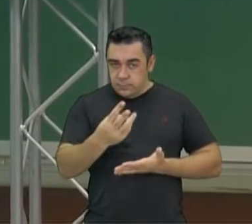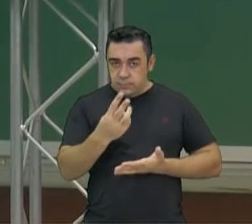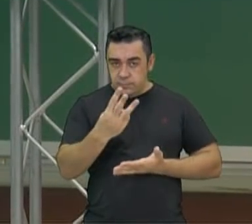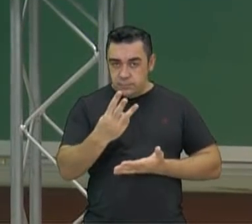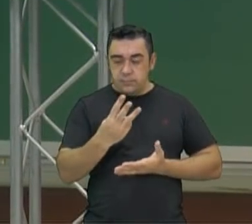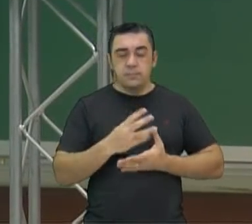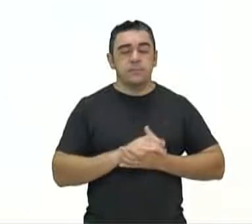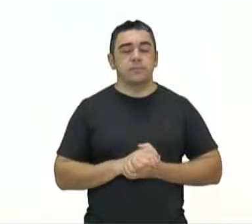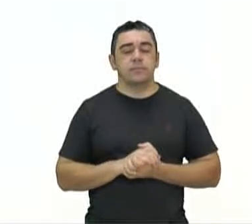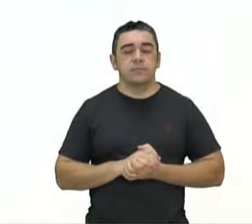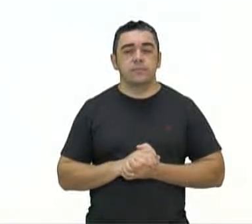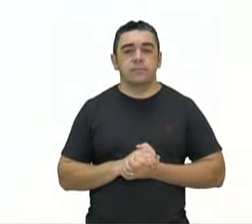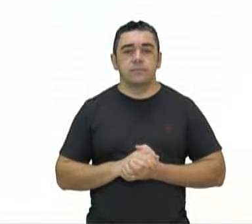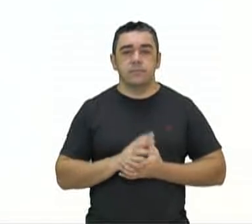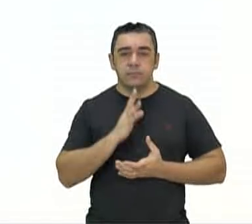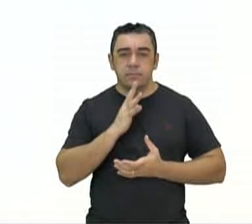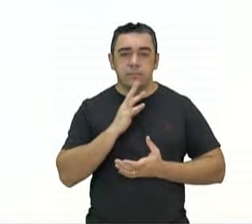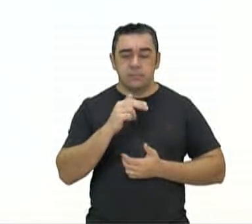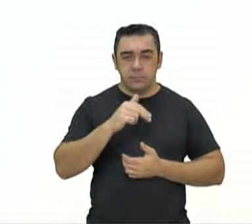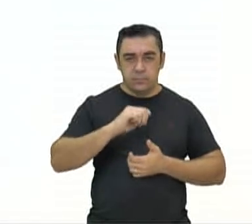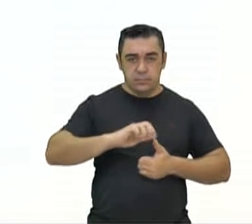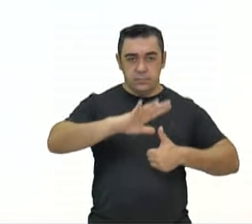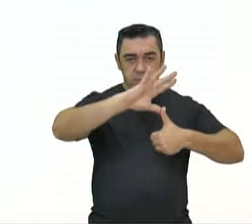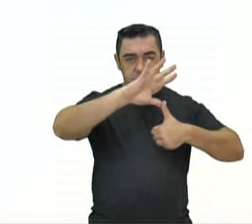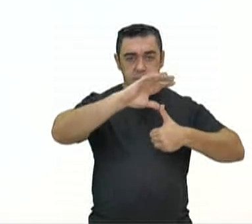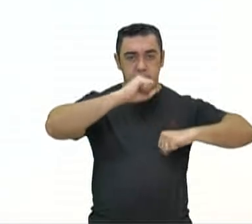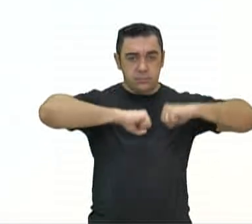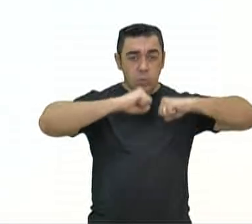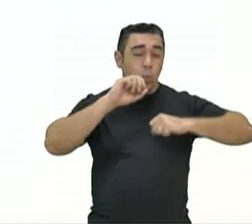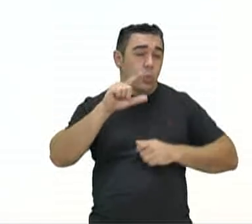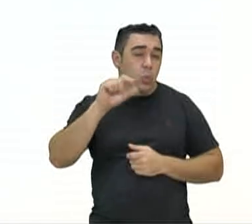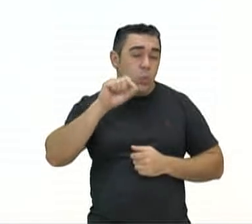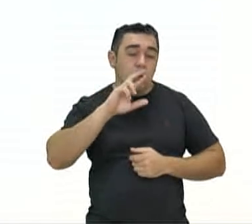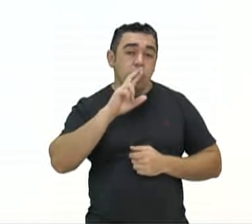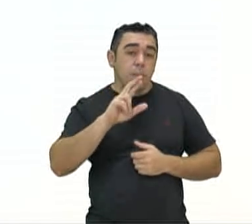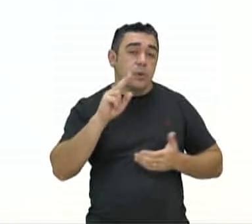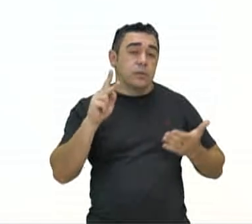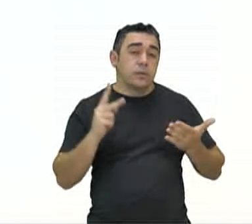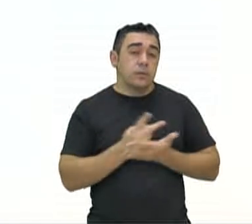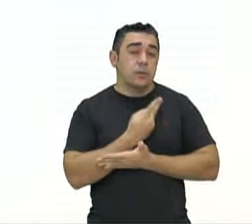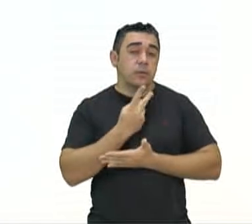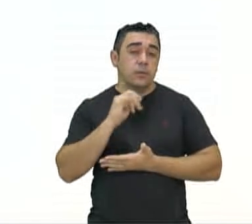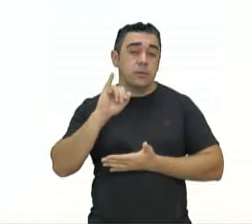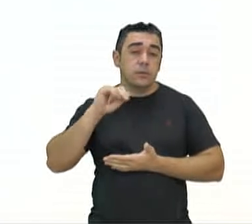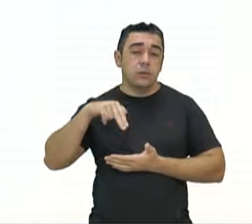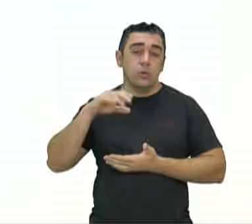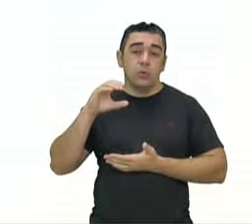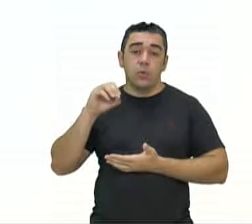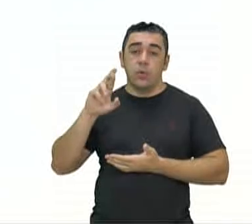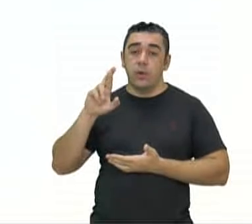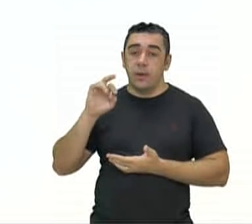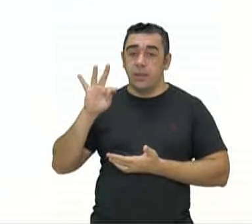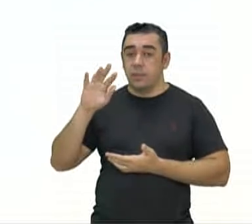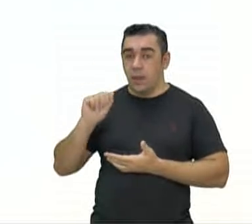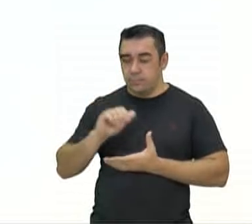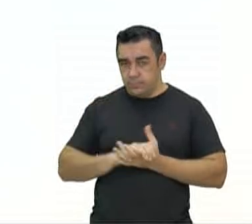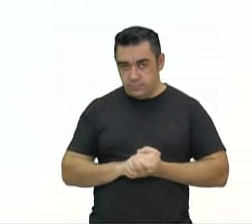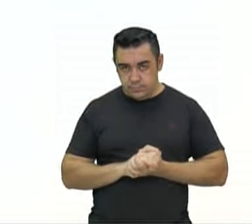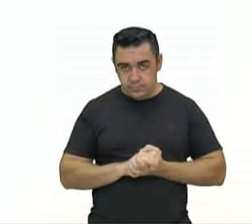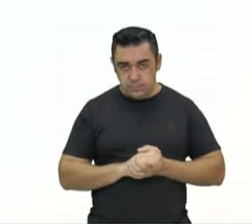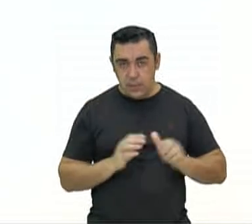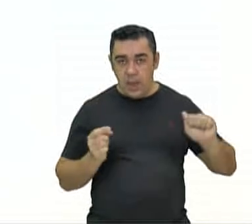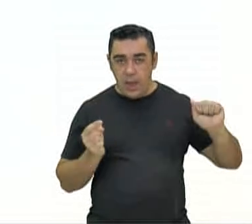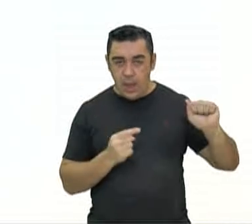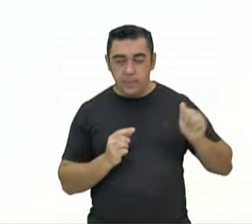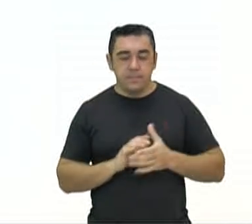Considerando o espaço industrial da América do Norte, marque a alternativa incorreta. Circula, incorreta, meu amigo. Circula. Letra A.